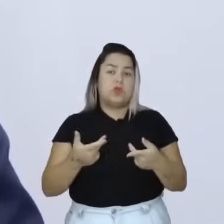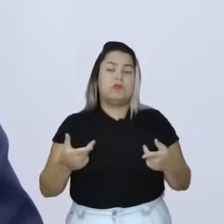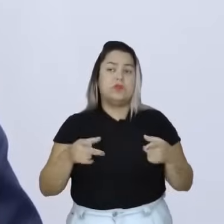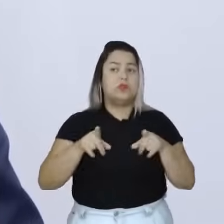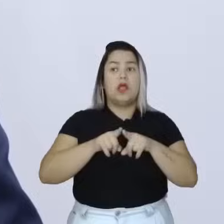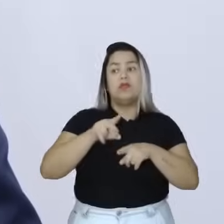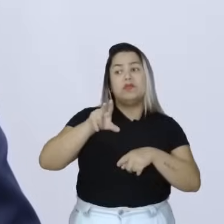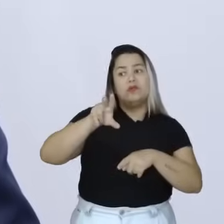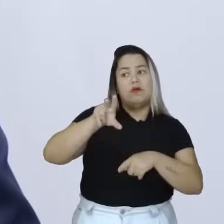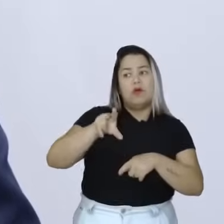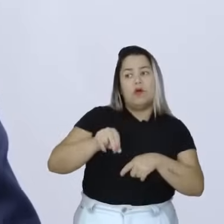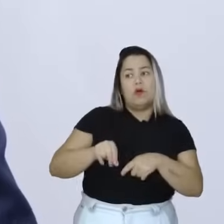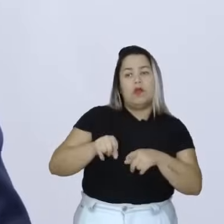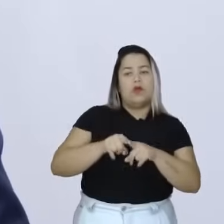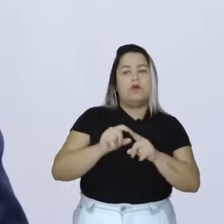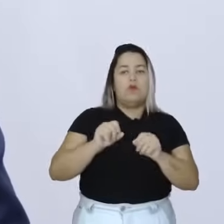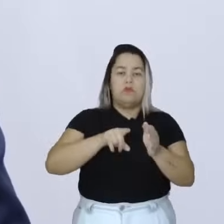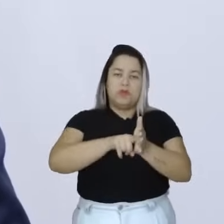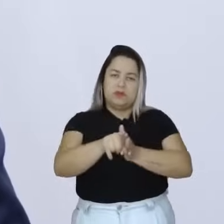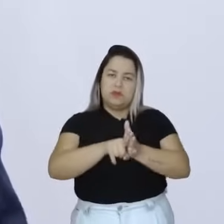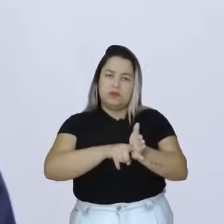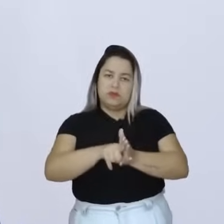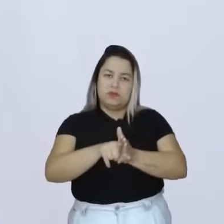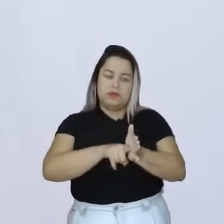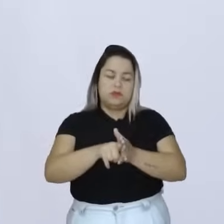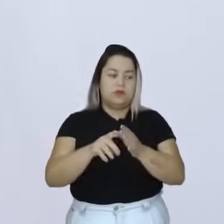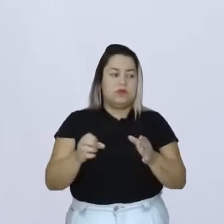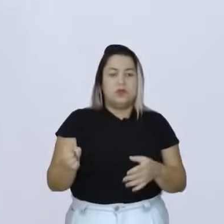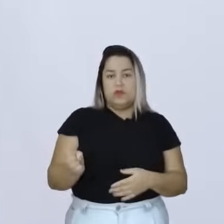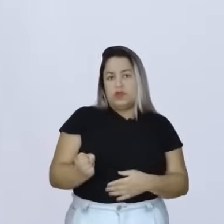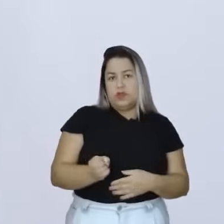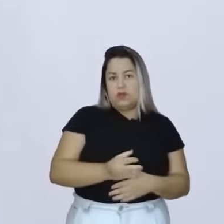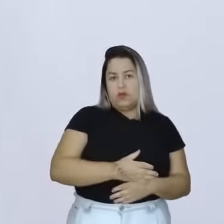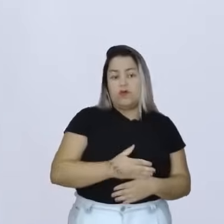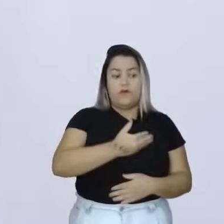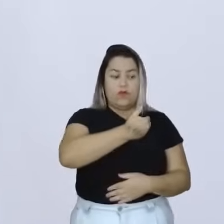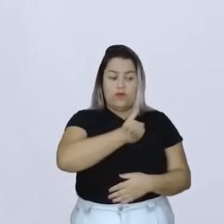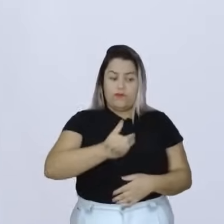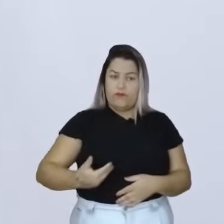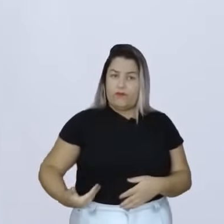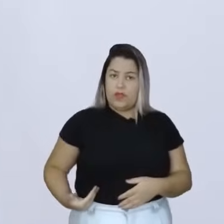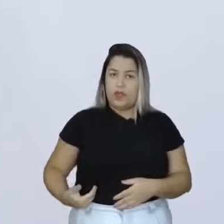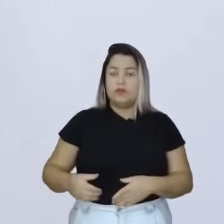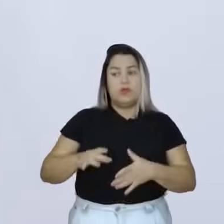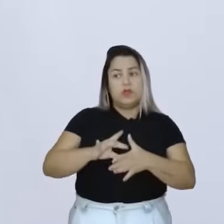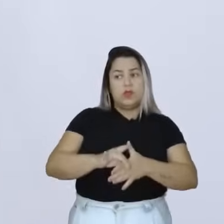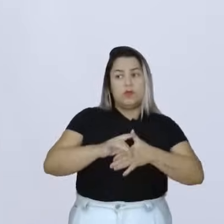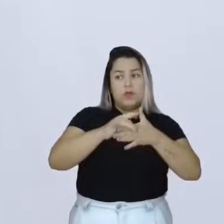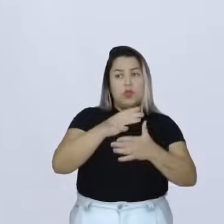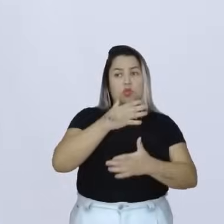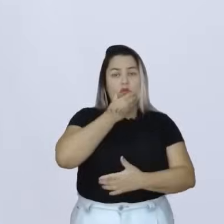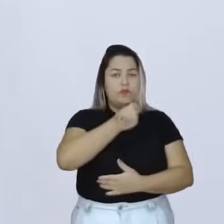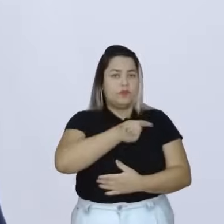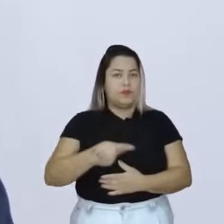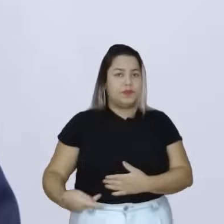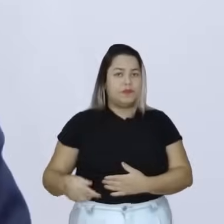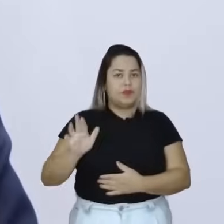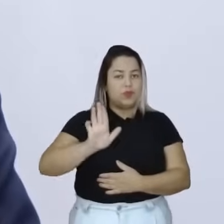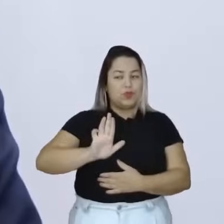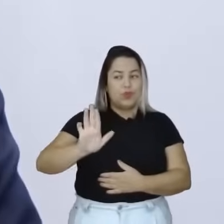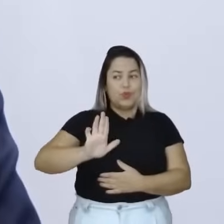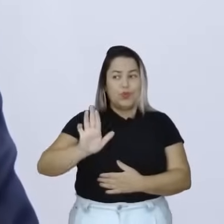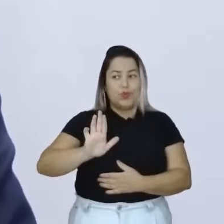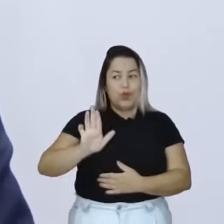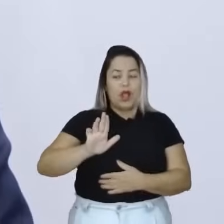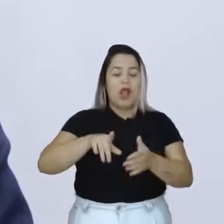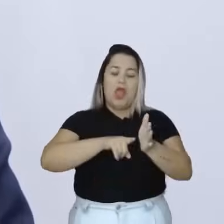Não é apenas o planejamento desse novo governo liderado pelo presidente Lula. É o